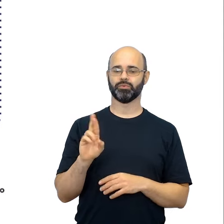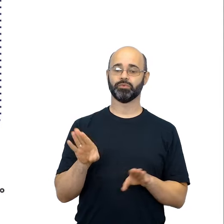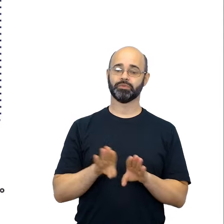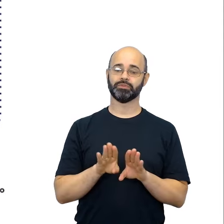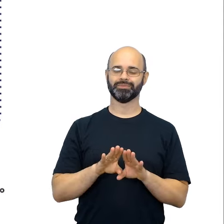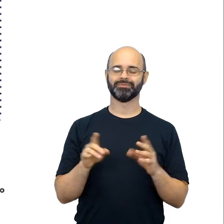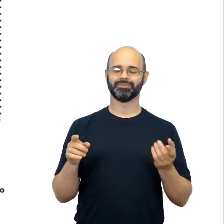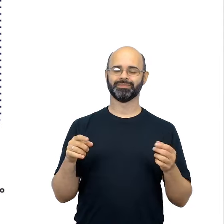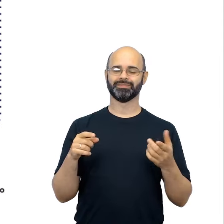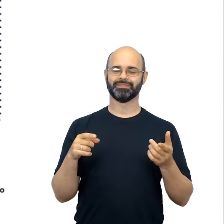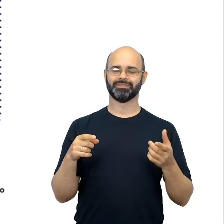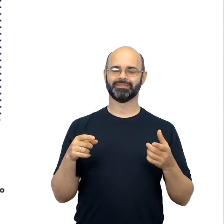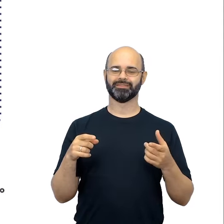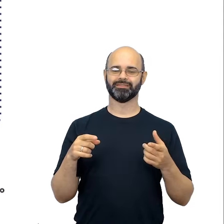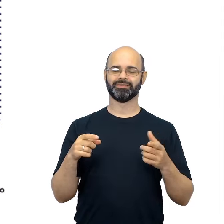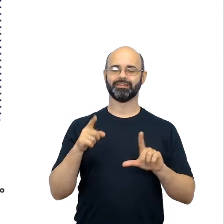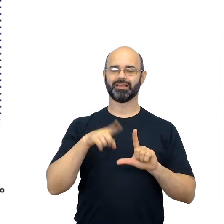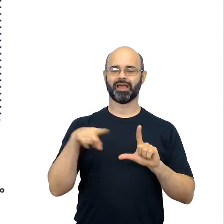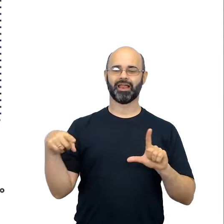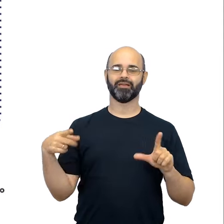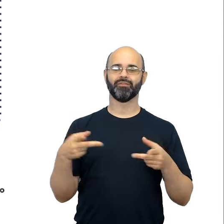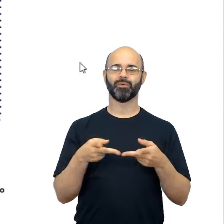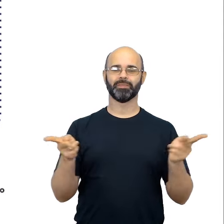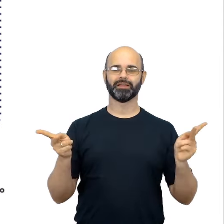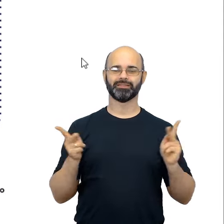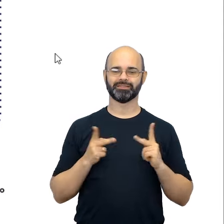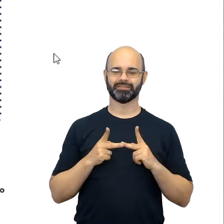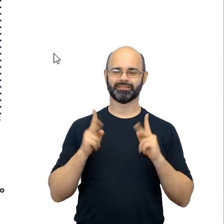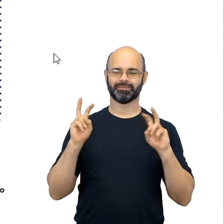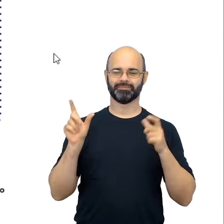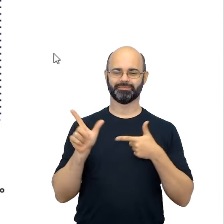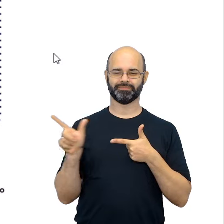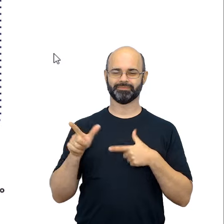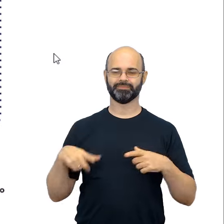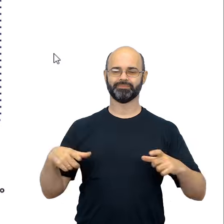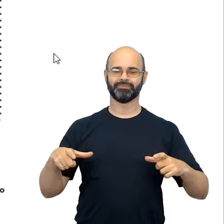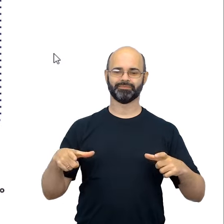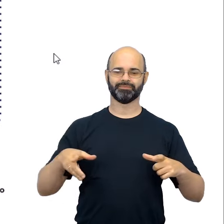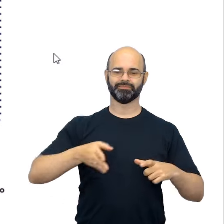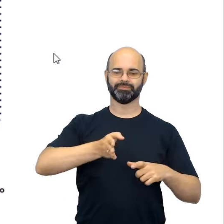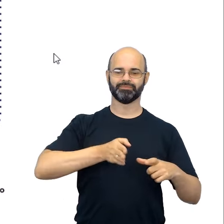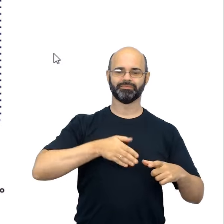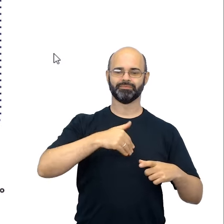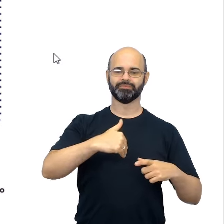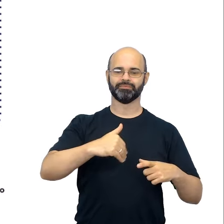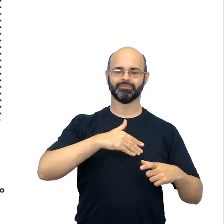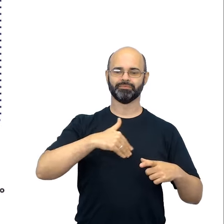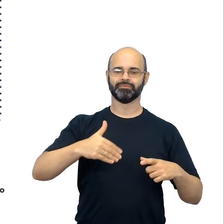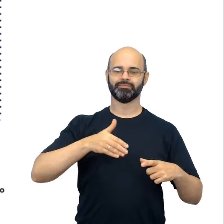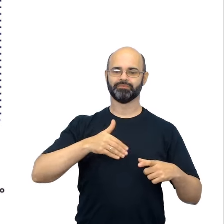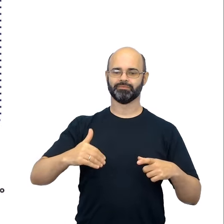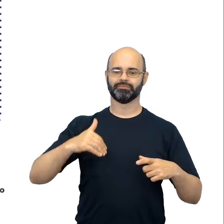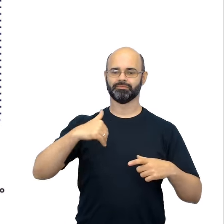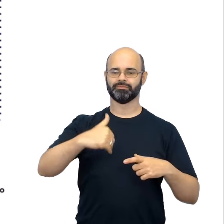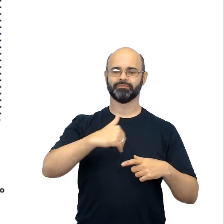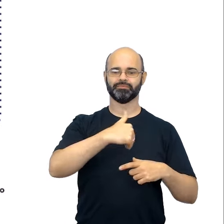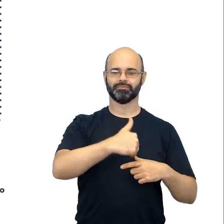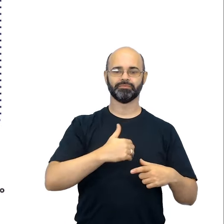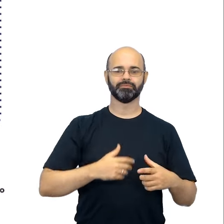gráfico de pizza, que apresenta os mesmos elementos estruturais dos demais, porém como